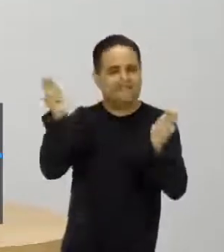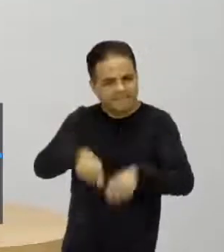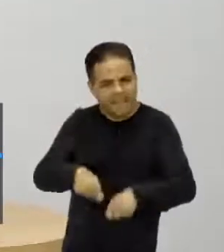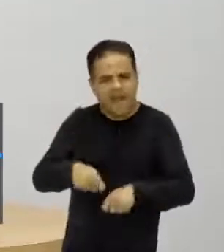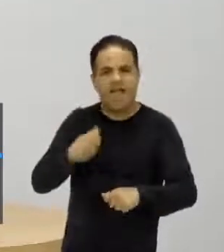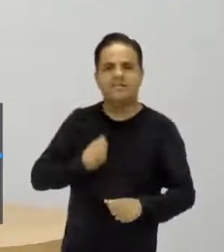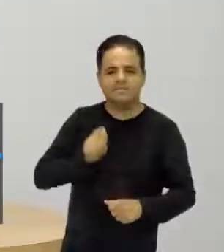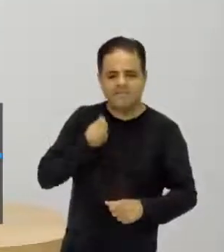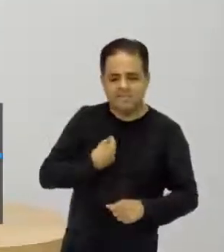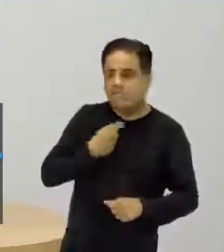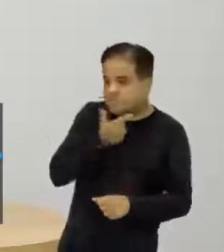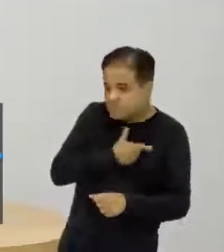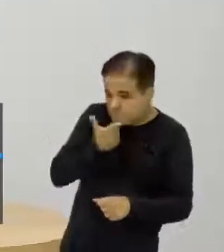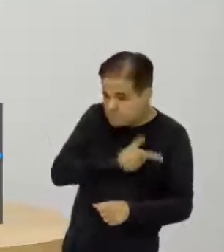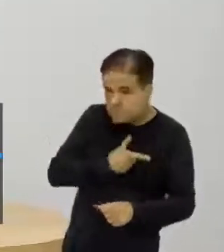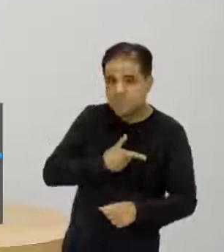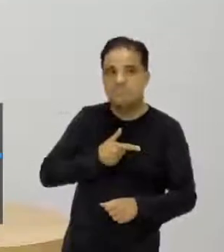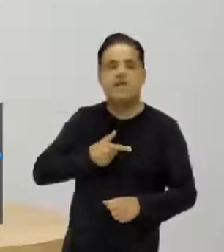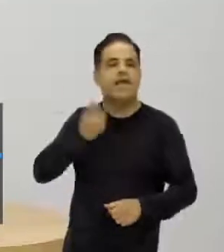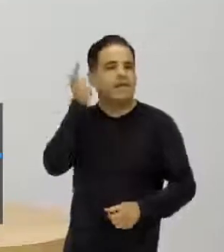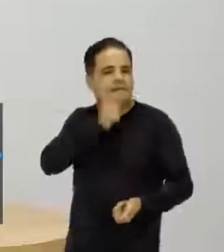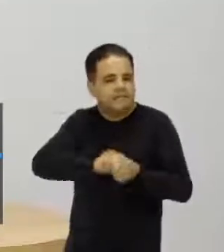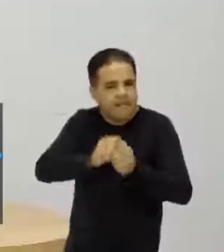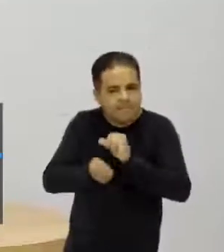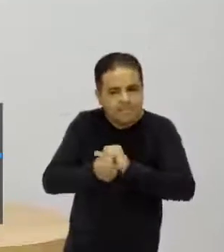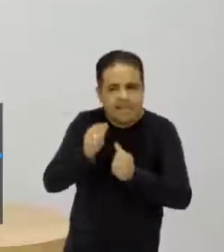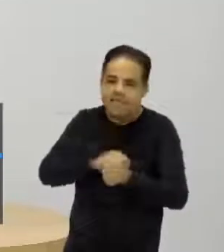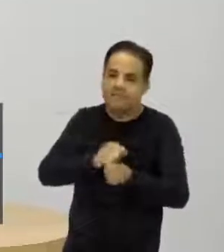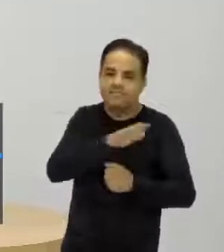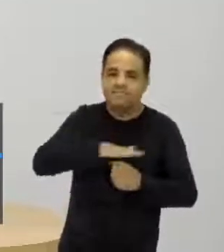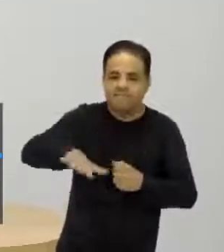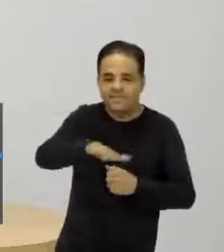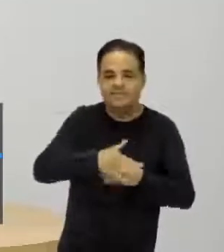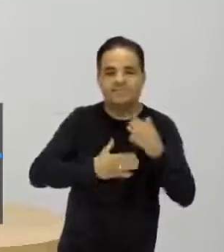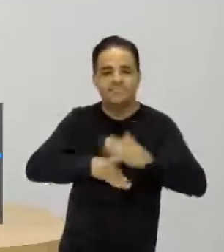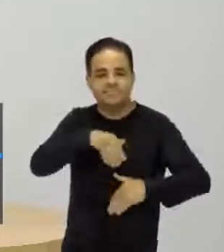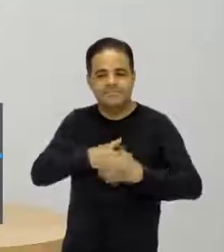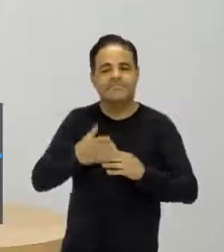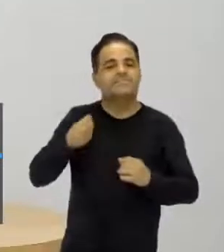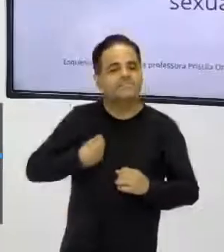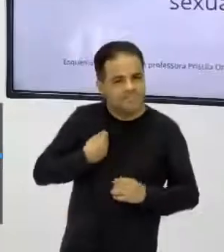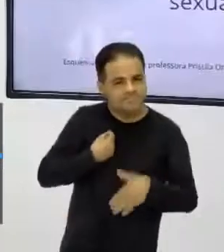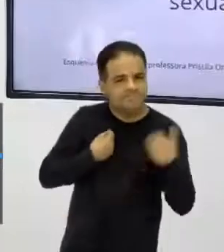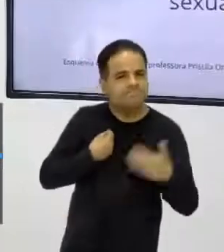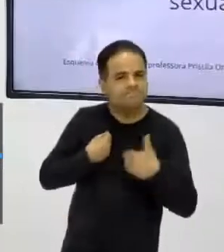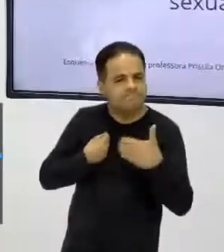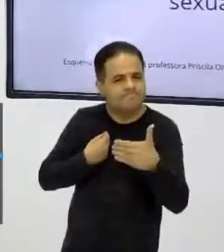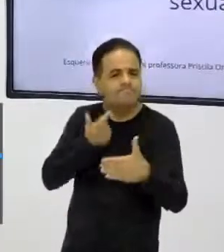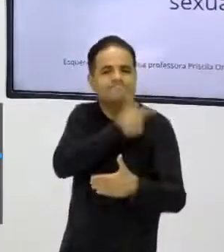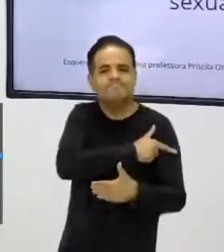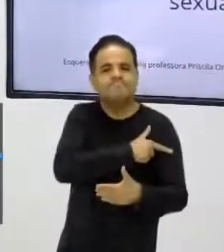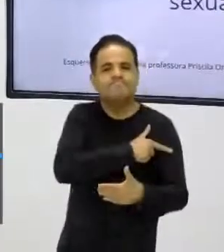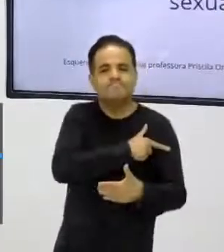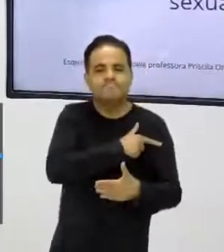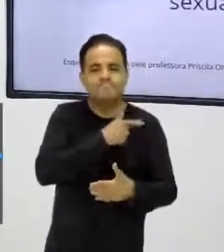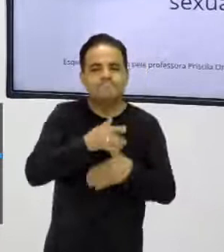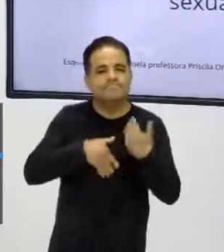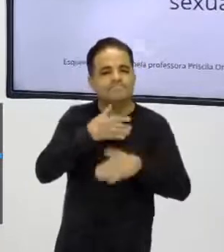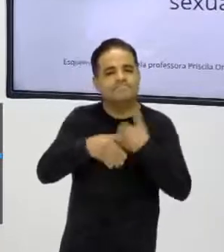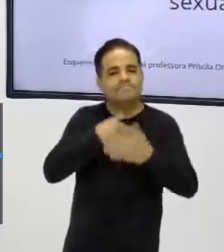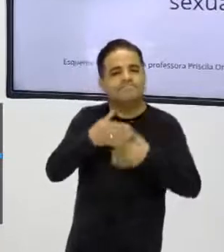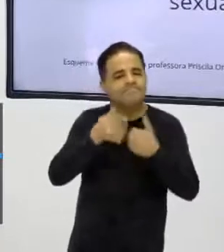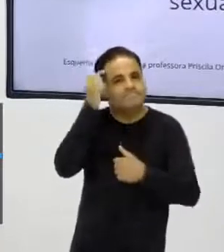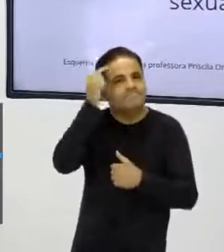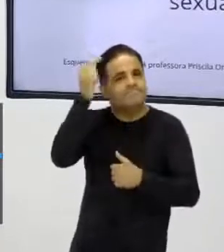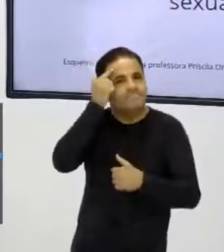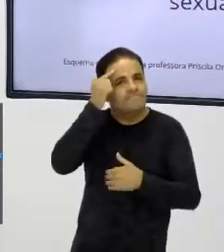que consegue, com um jogo de cintura, se adaptar às mudanças do meio, né, Giba? Eu acho que essa ideia de ser mais forte foi uma adaptação que fizeram